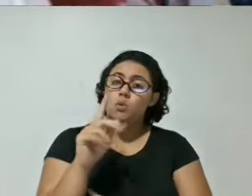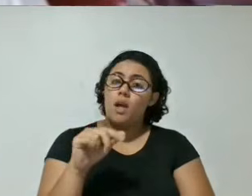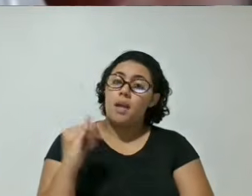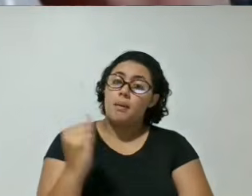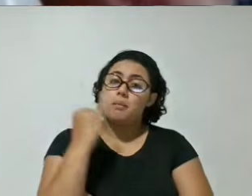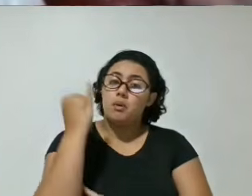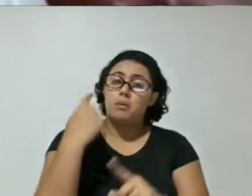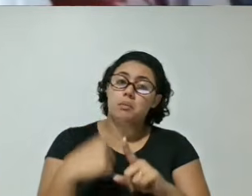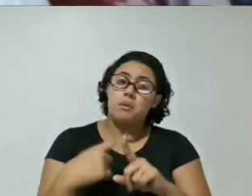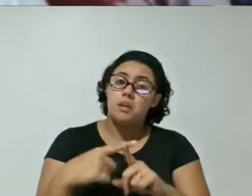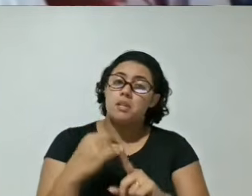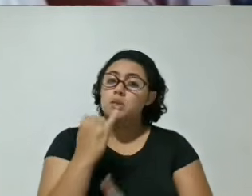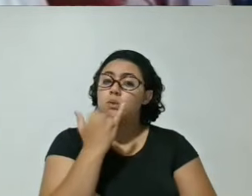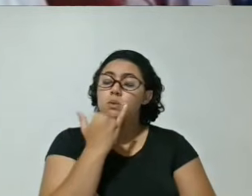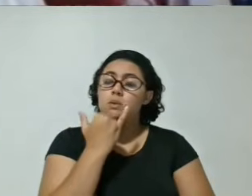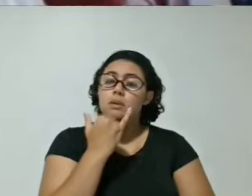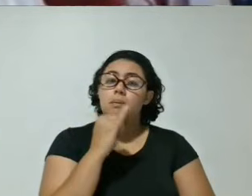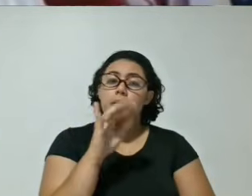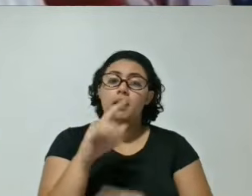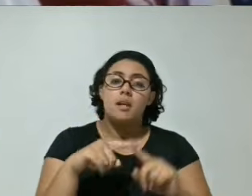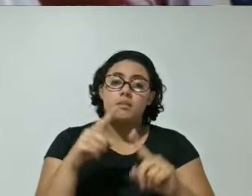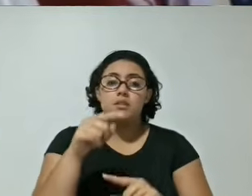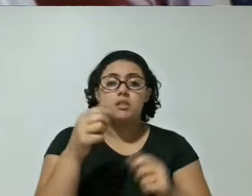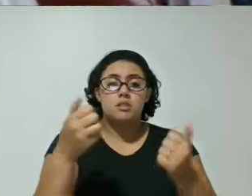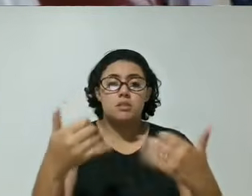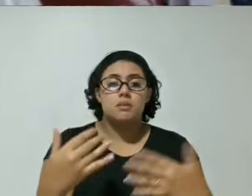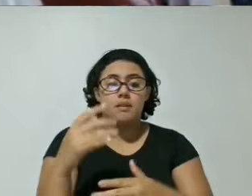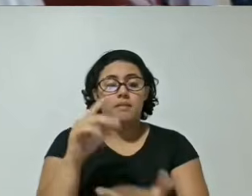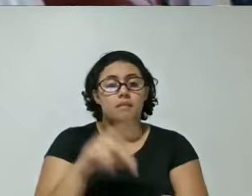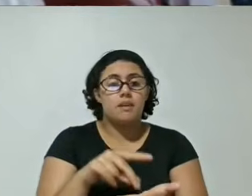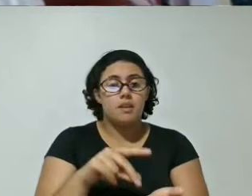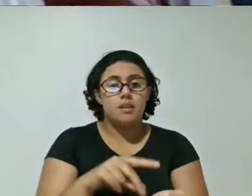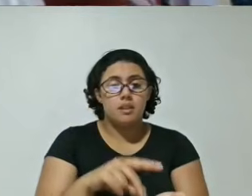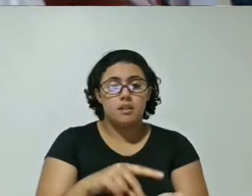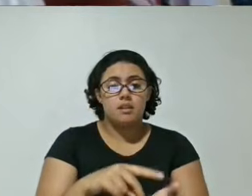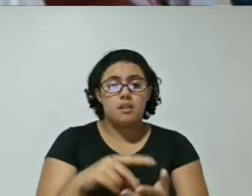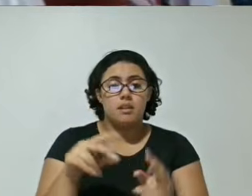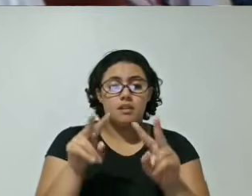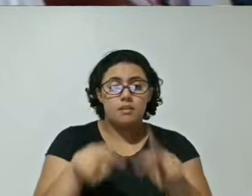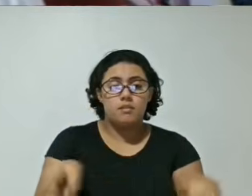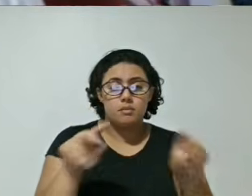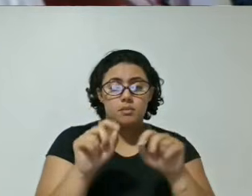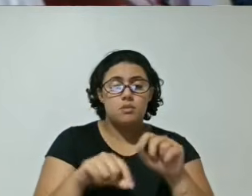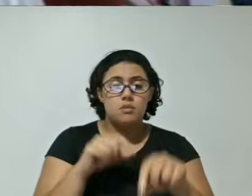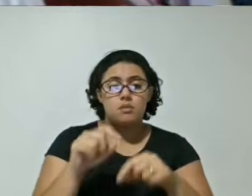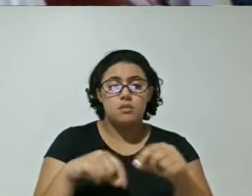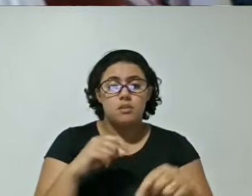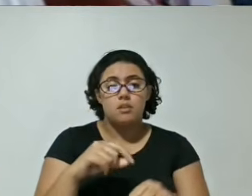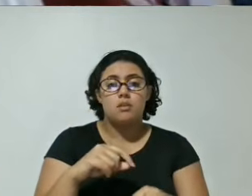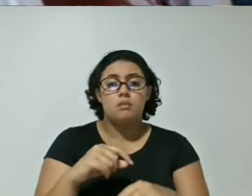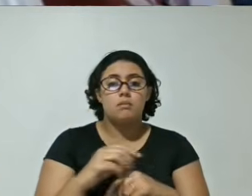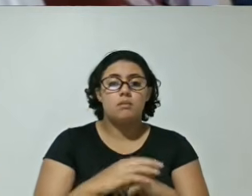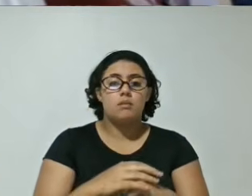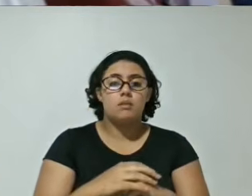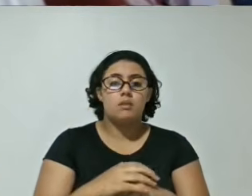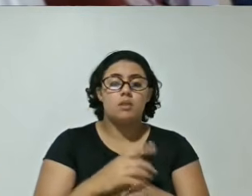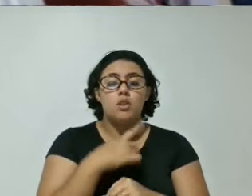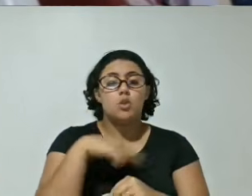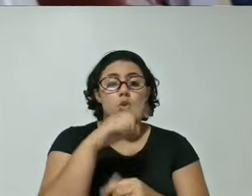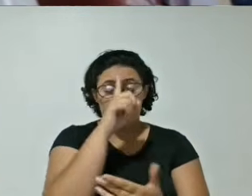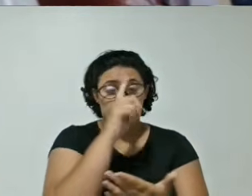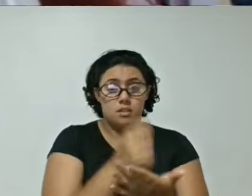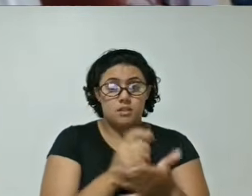assim, acho que é fundamental que você pontua, que nós vimos o tão e qual a nossa democracia